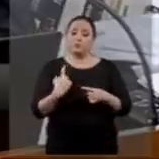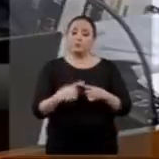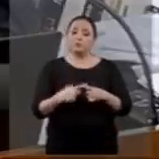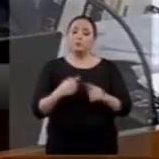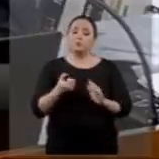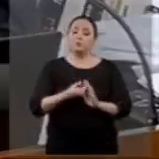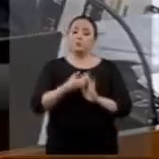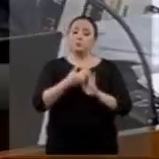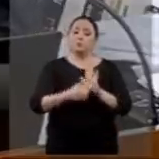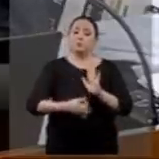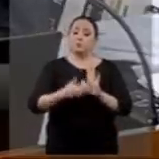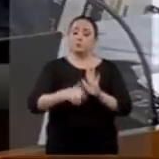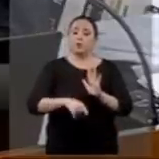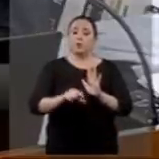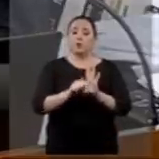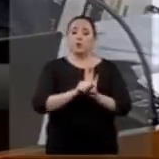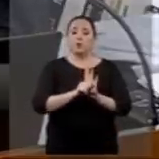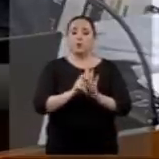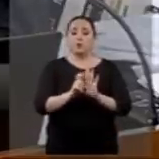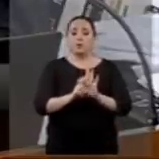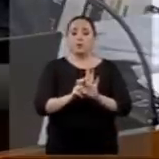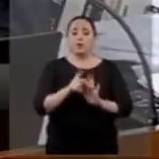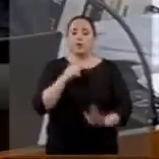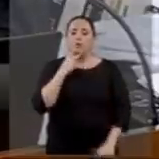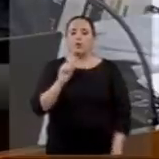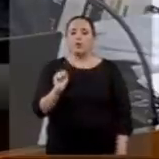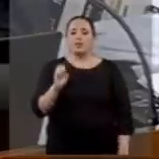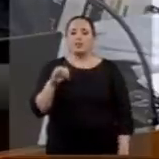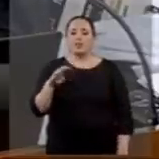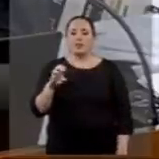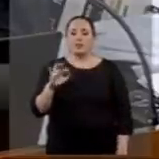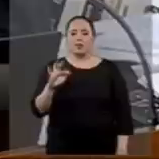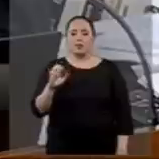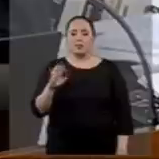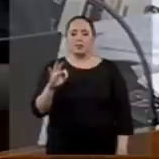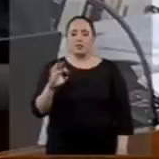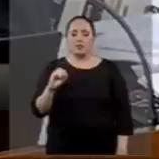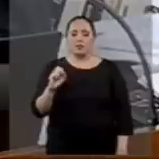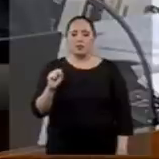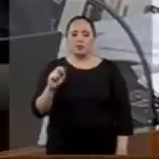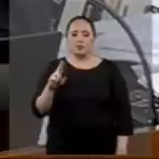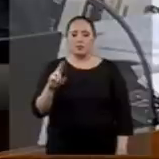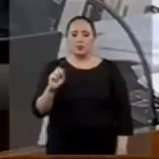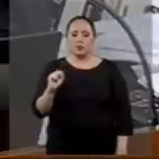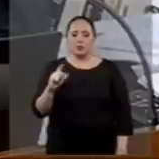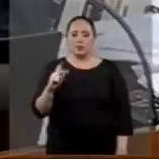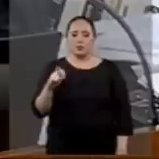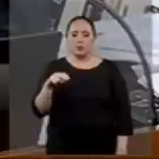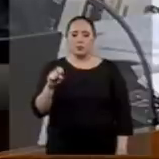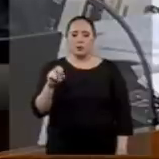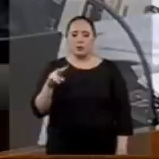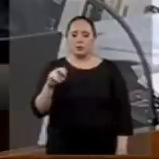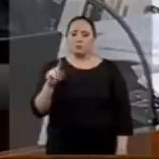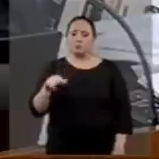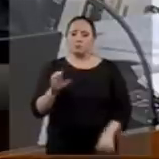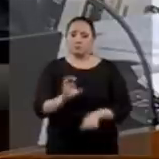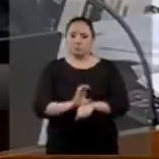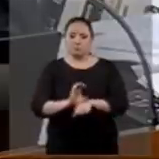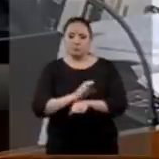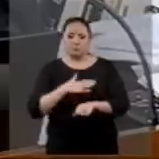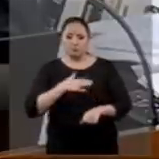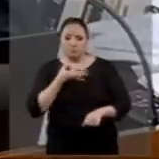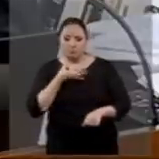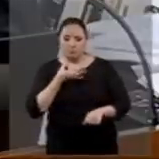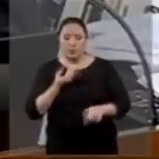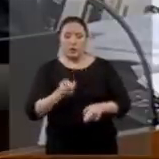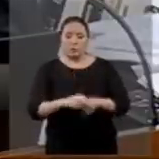estabeleceu no parágrafo 5º, sem efeito suspensivo. Esse sem efeito suspensivo é inconstitucional, ao meu ver, por isso que